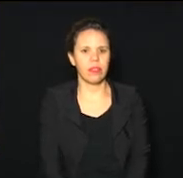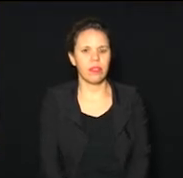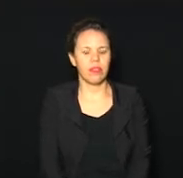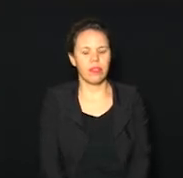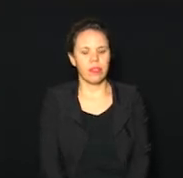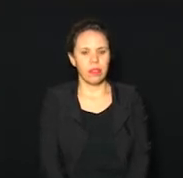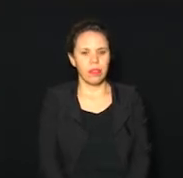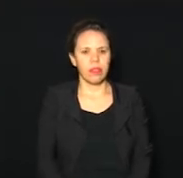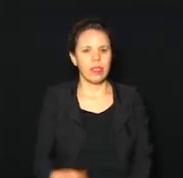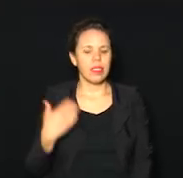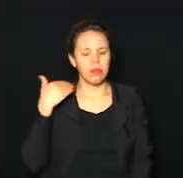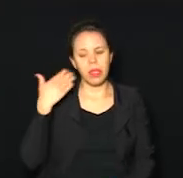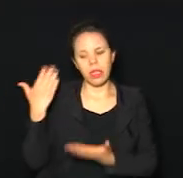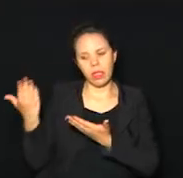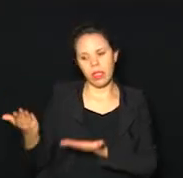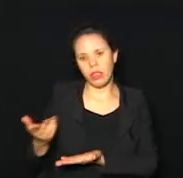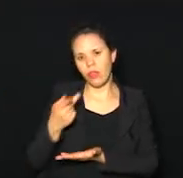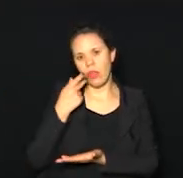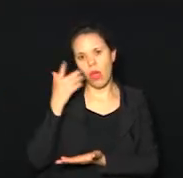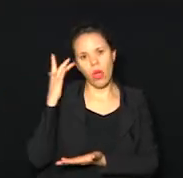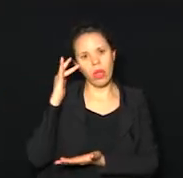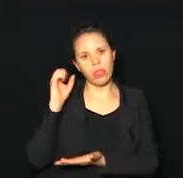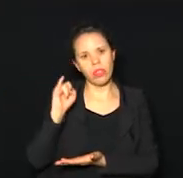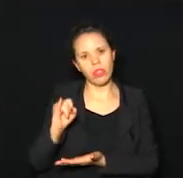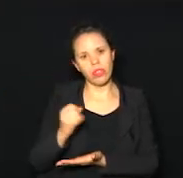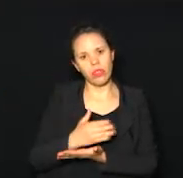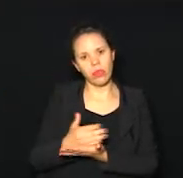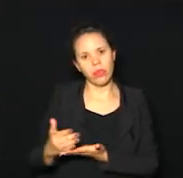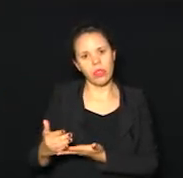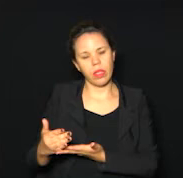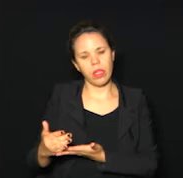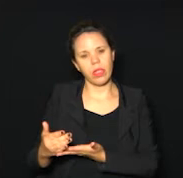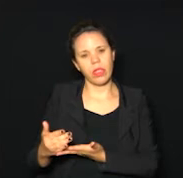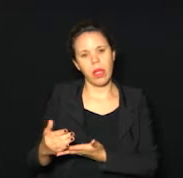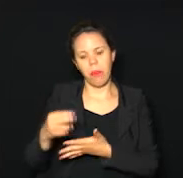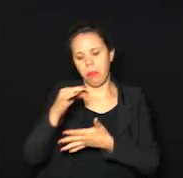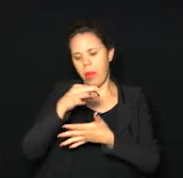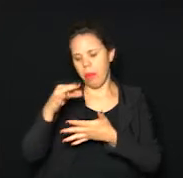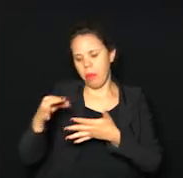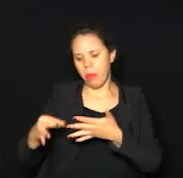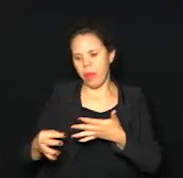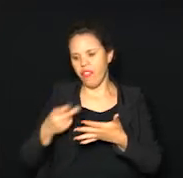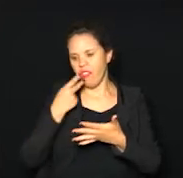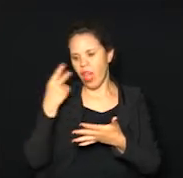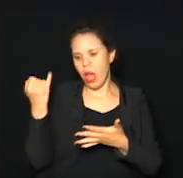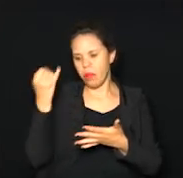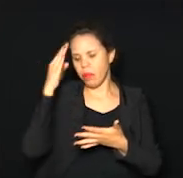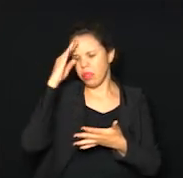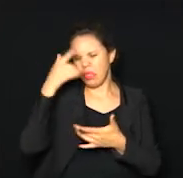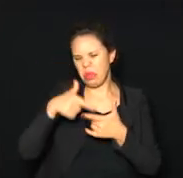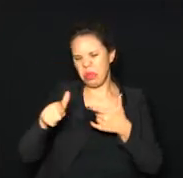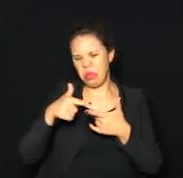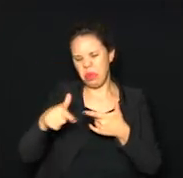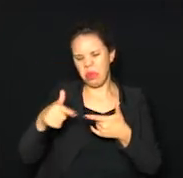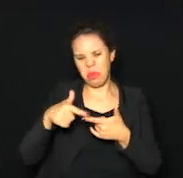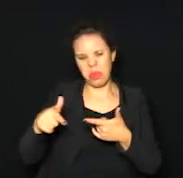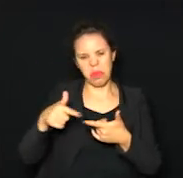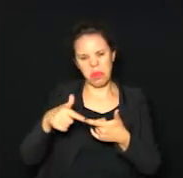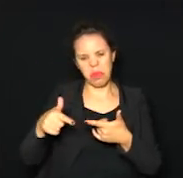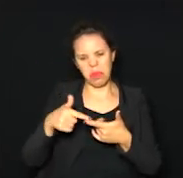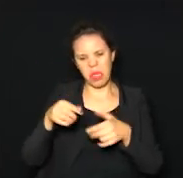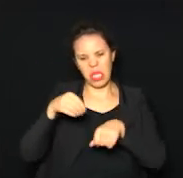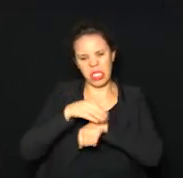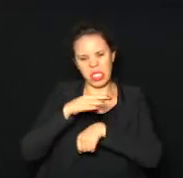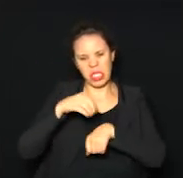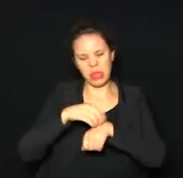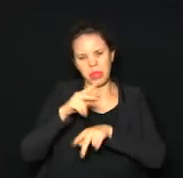Bom, Mariana, eu acho que se a gente começasse a destacar aqui tantos problemas e tantas dicas para